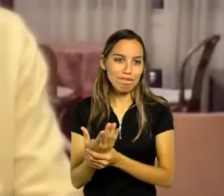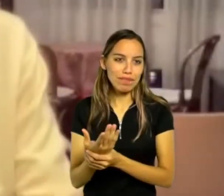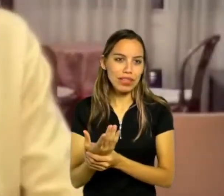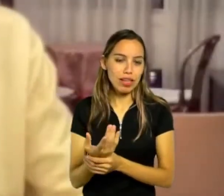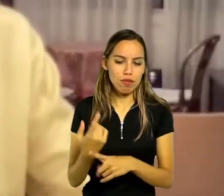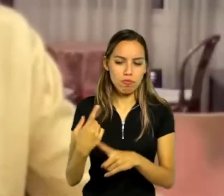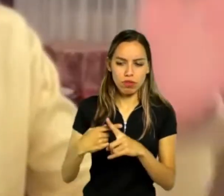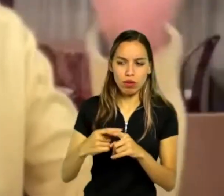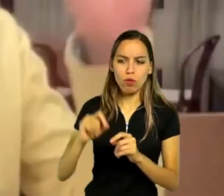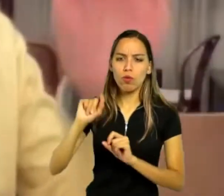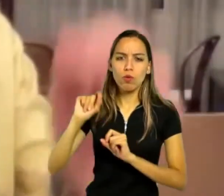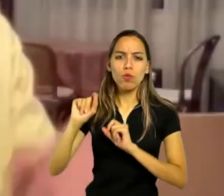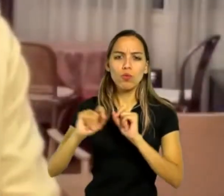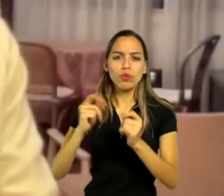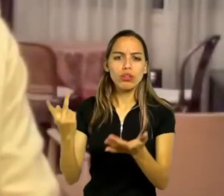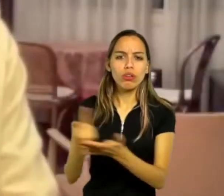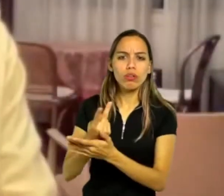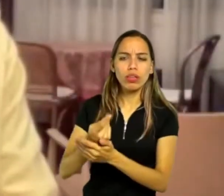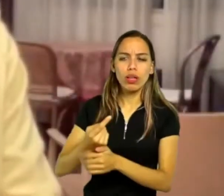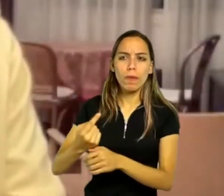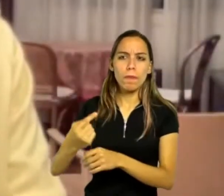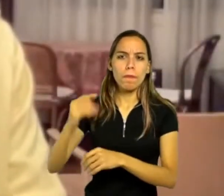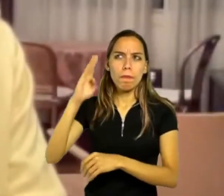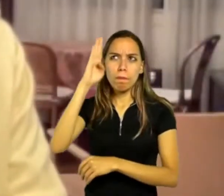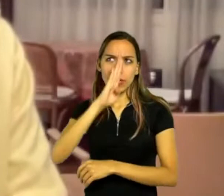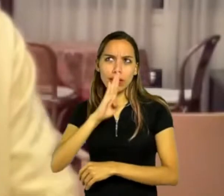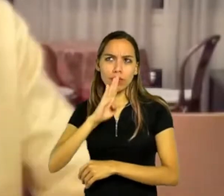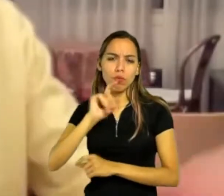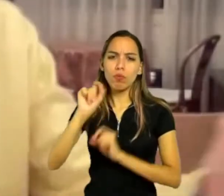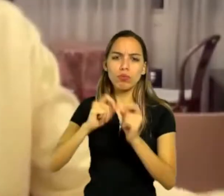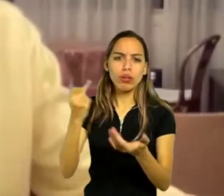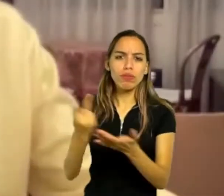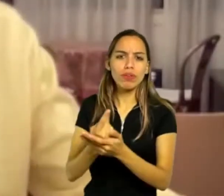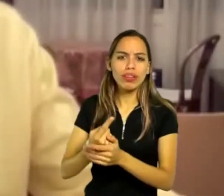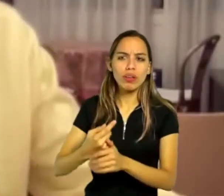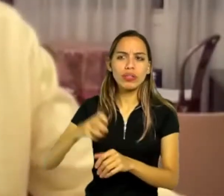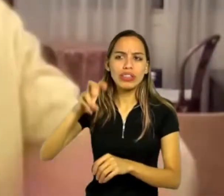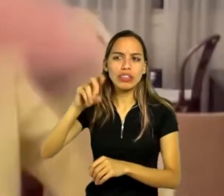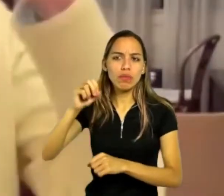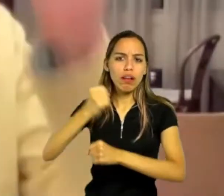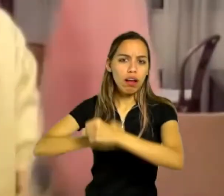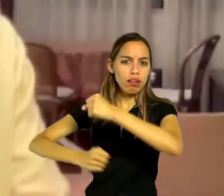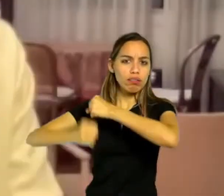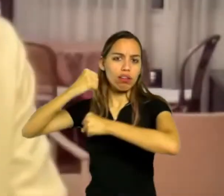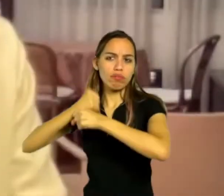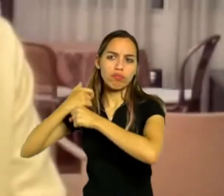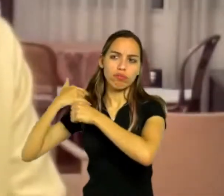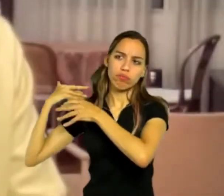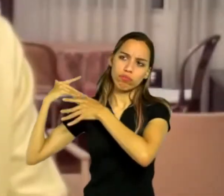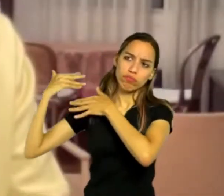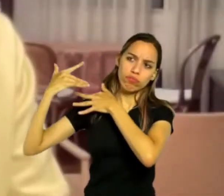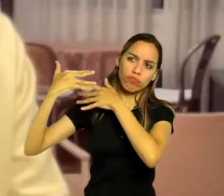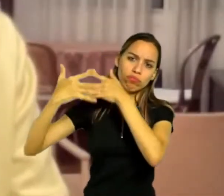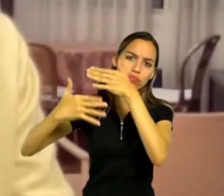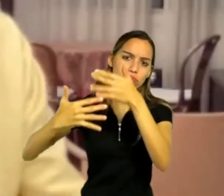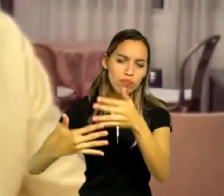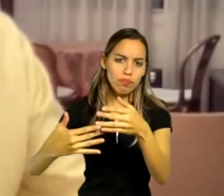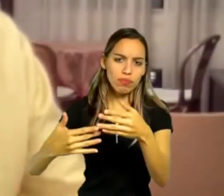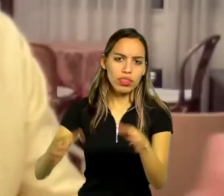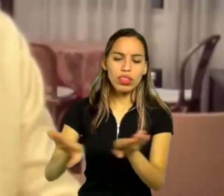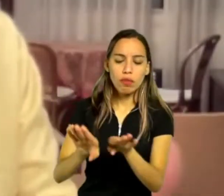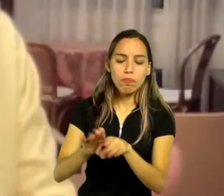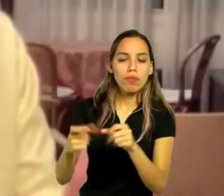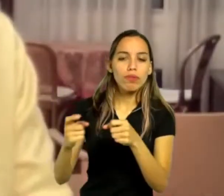nos últimos 50 anos, só isso dá vários livros. Pois o que aconteceu com a medicina, outros tantos. E